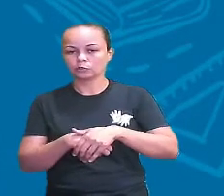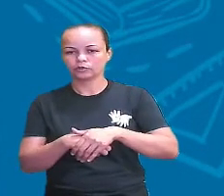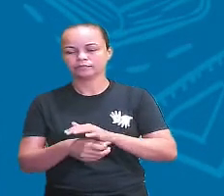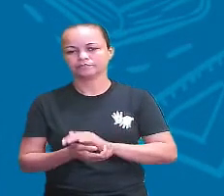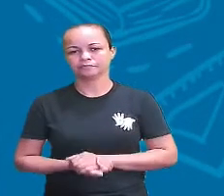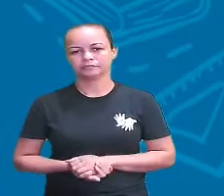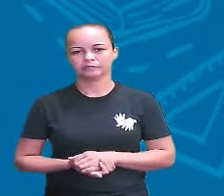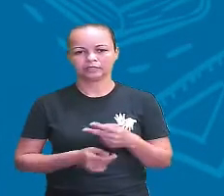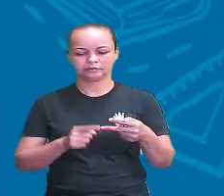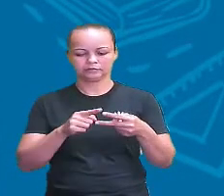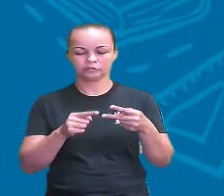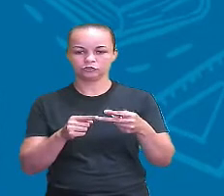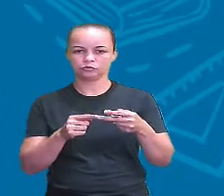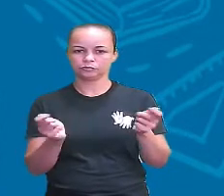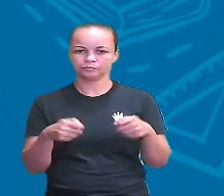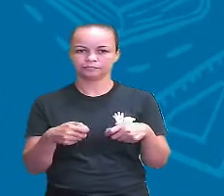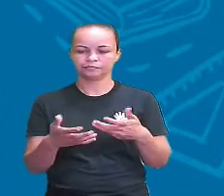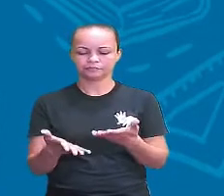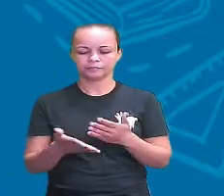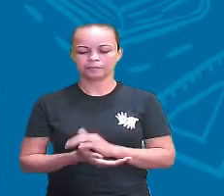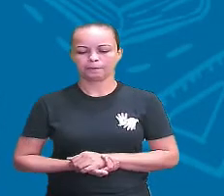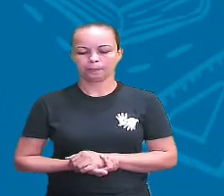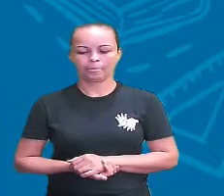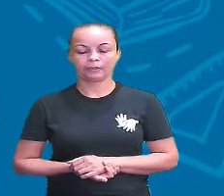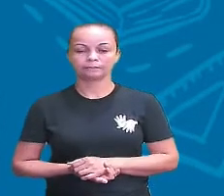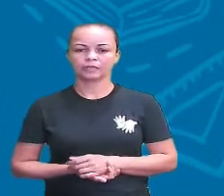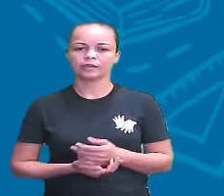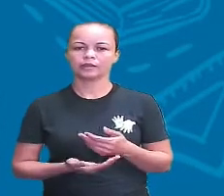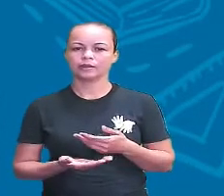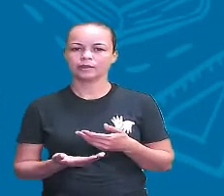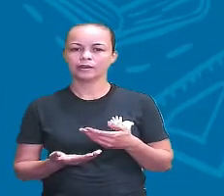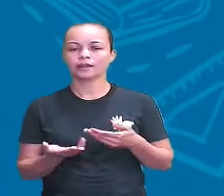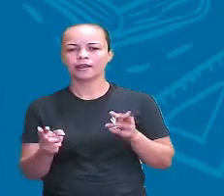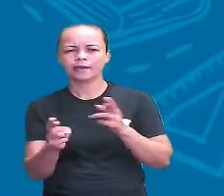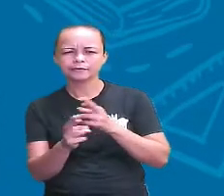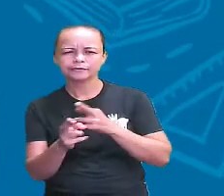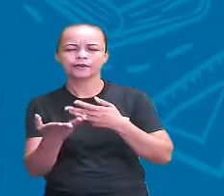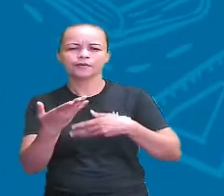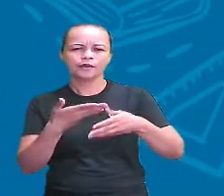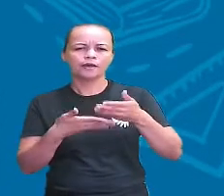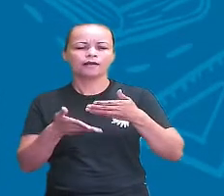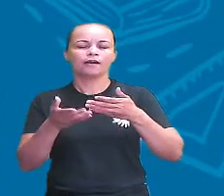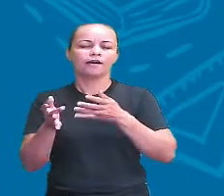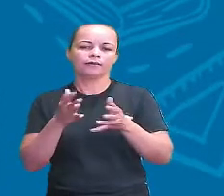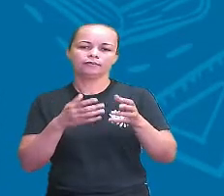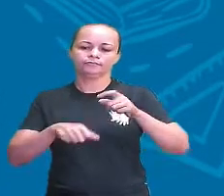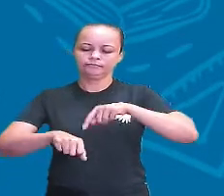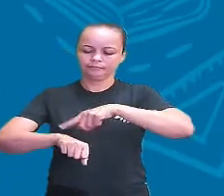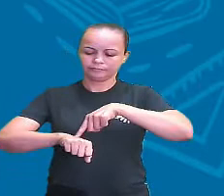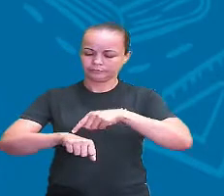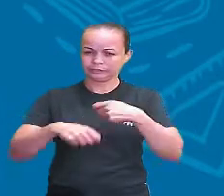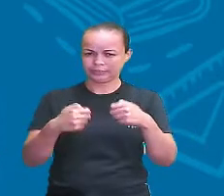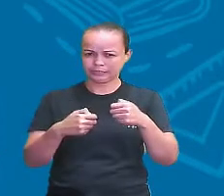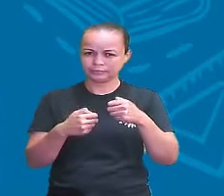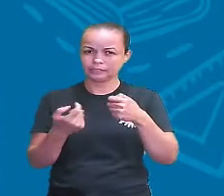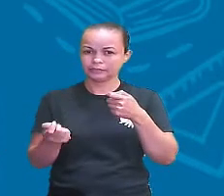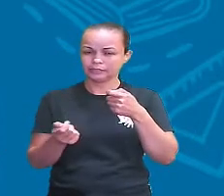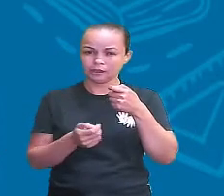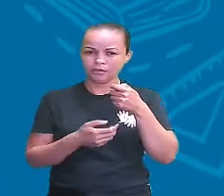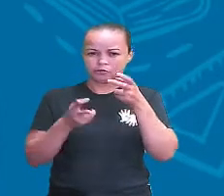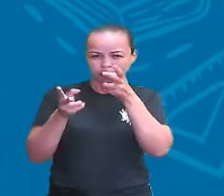possibilidades, certo? Então, com relação a horas, a gente só tem que se ligar exatamente em algumas coisinhas. Como eu falei